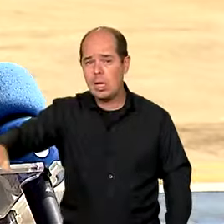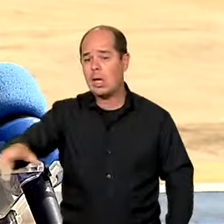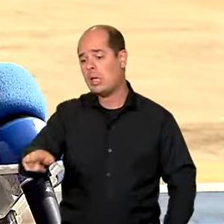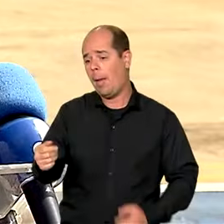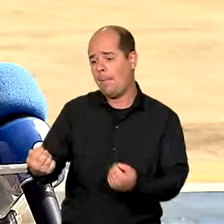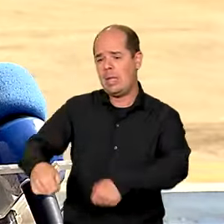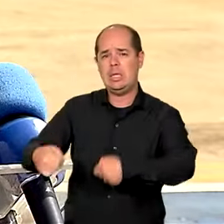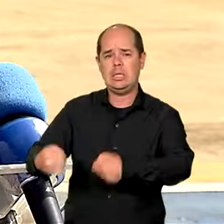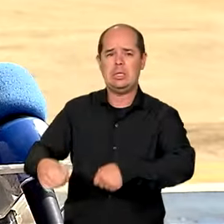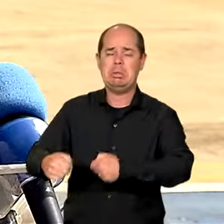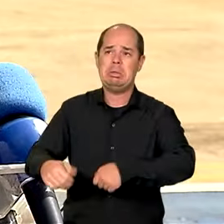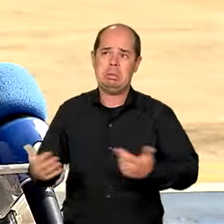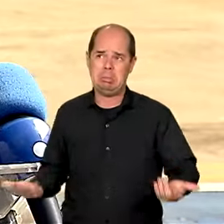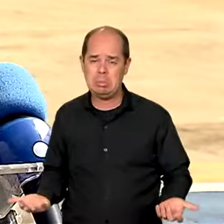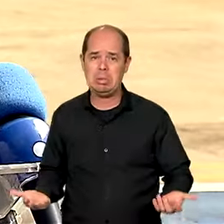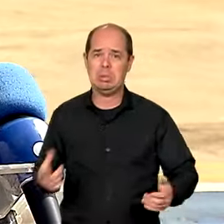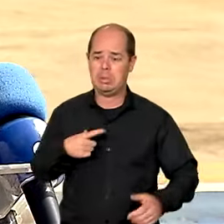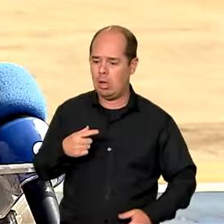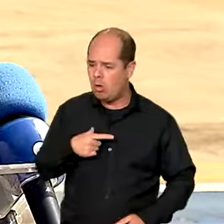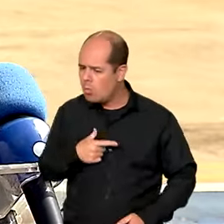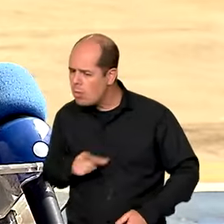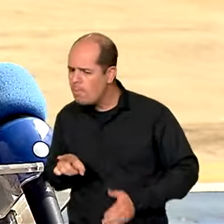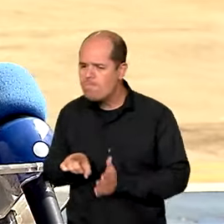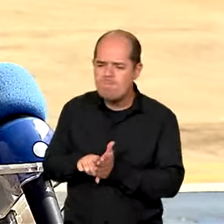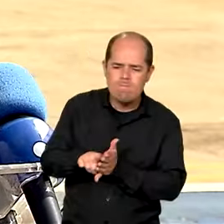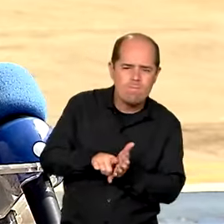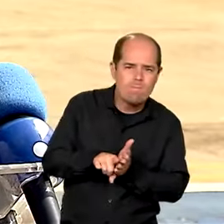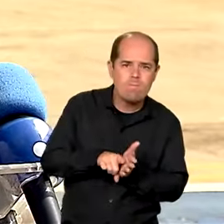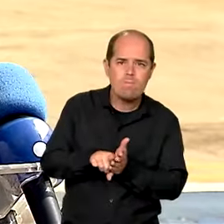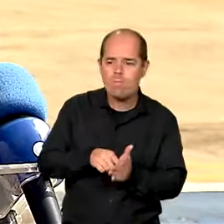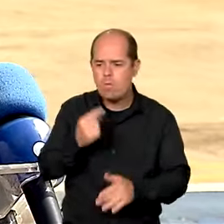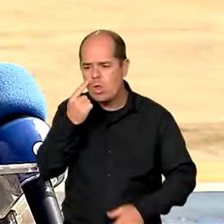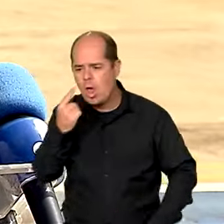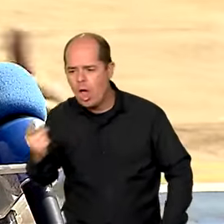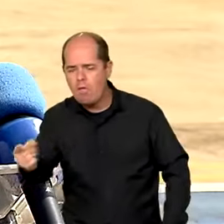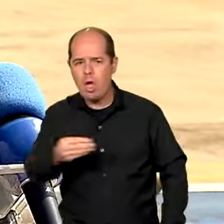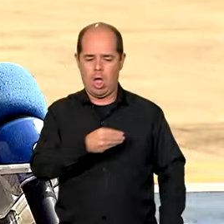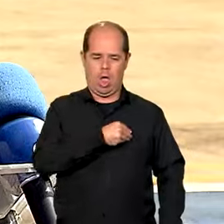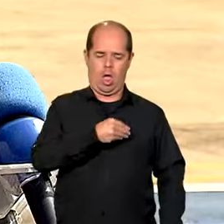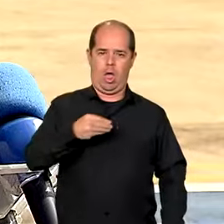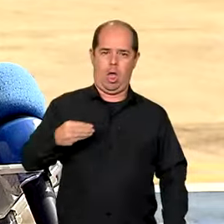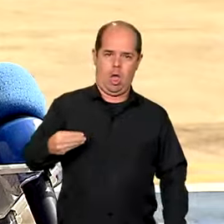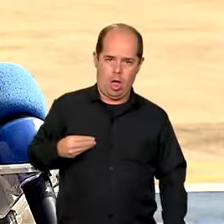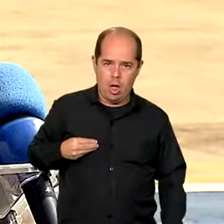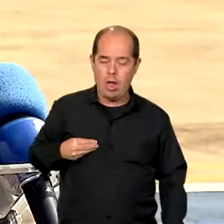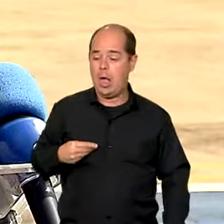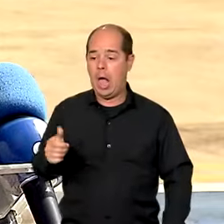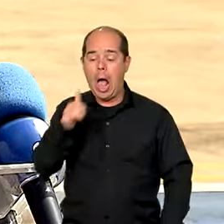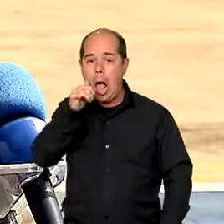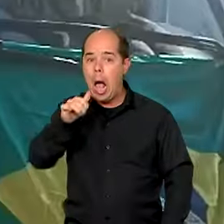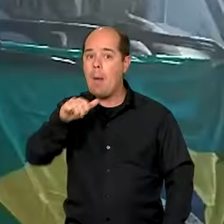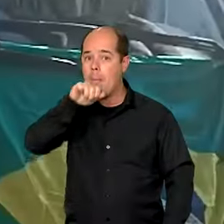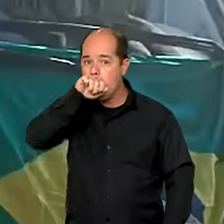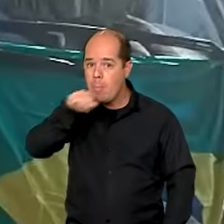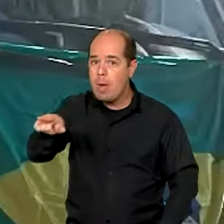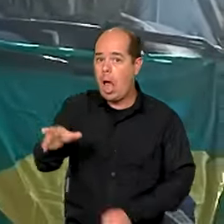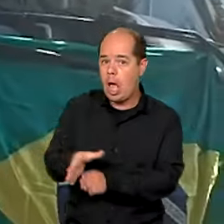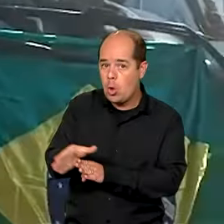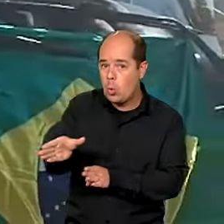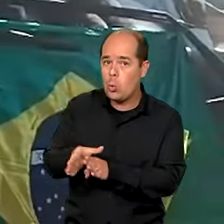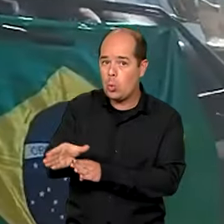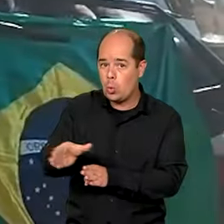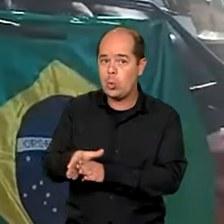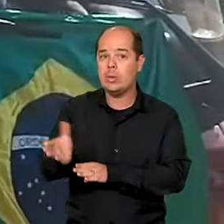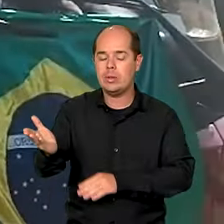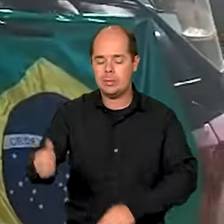necessidade, então houve um monitoramento, checar os sinais vitais, ver com a mãe, orientar a mãe o que fazer. Desde o